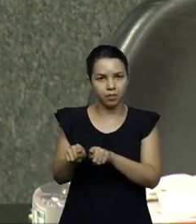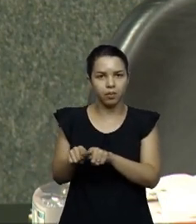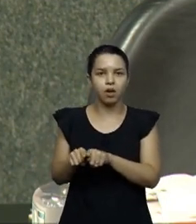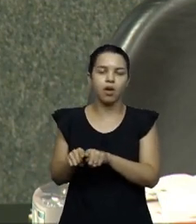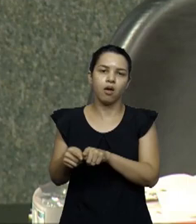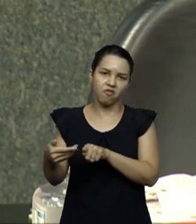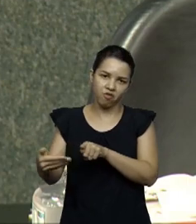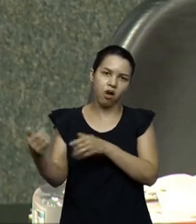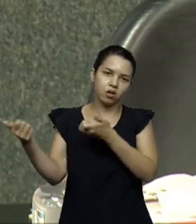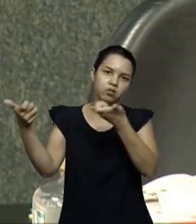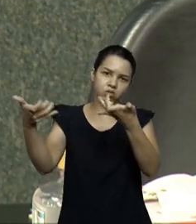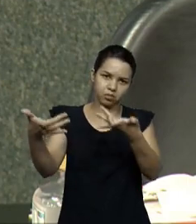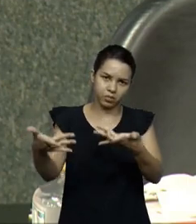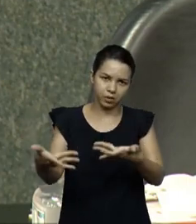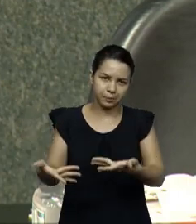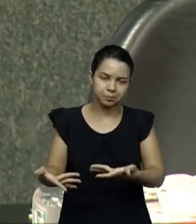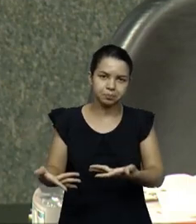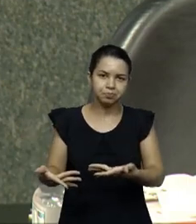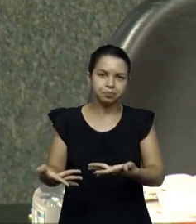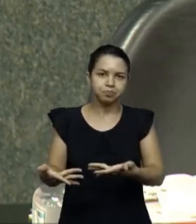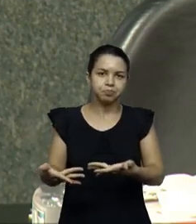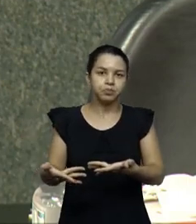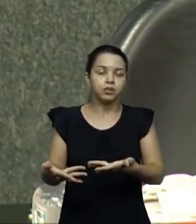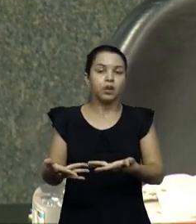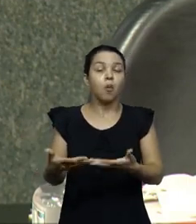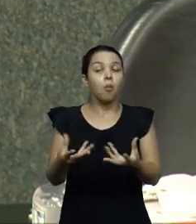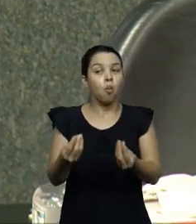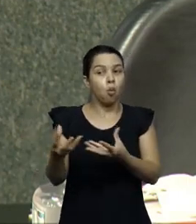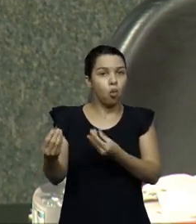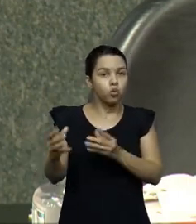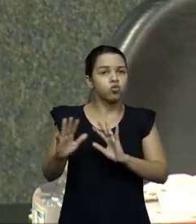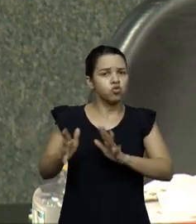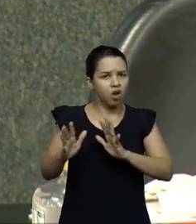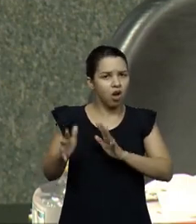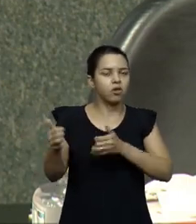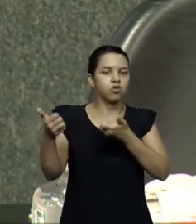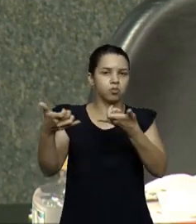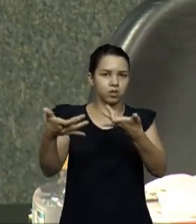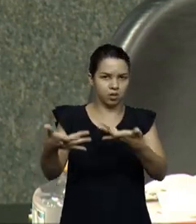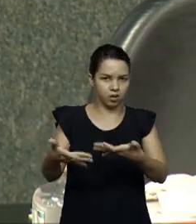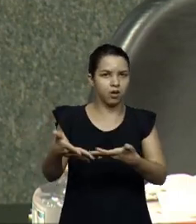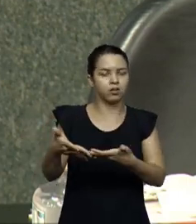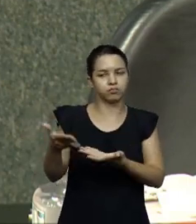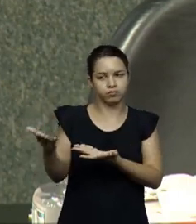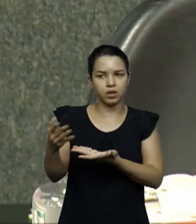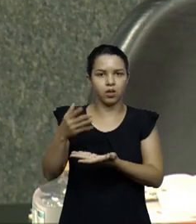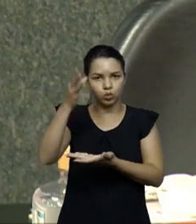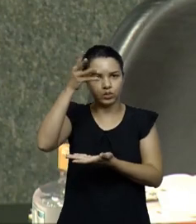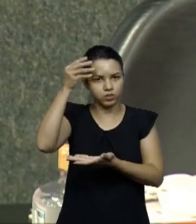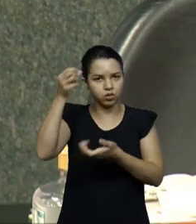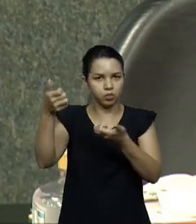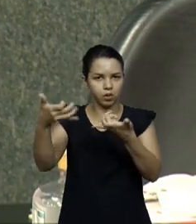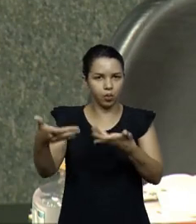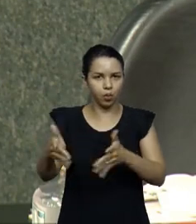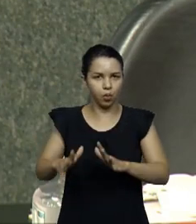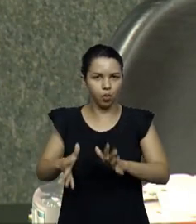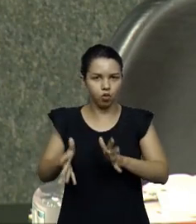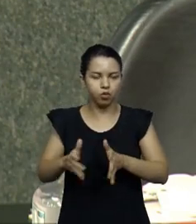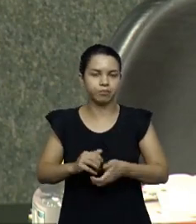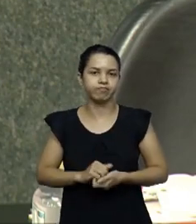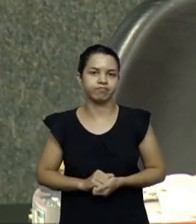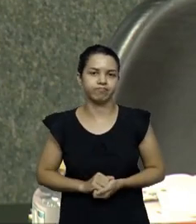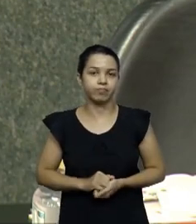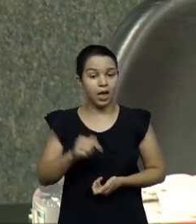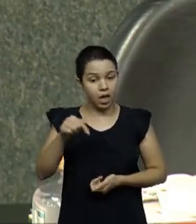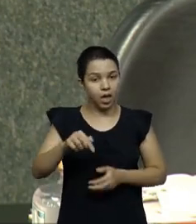colocar os elementos e muitos deles já foram trazidos aqui pela deputado mas essa audiência